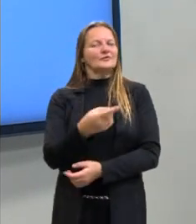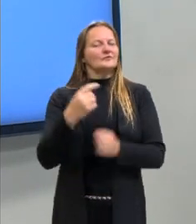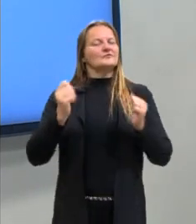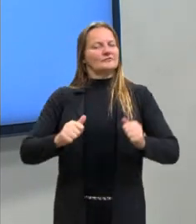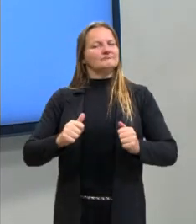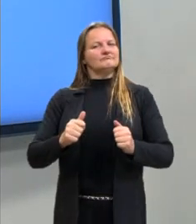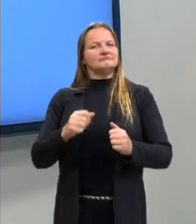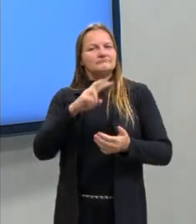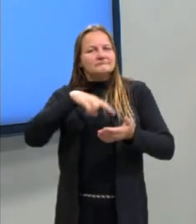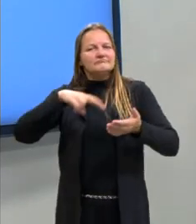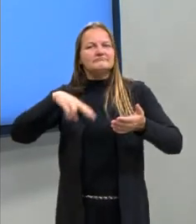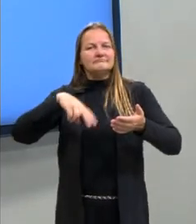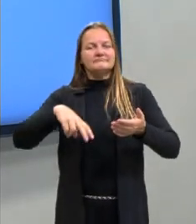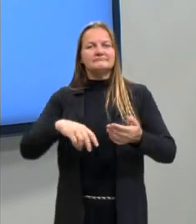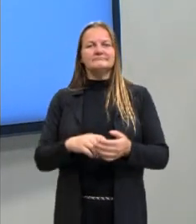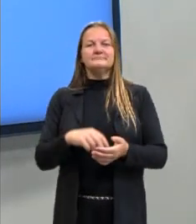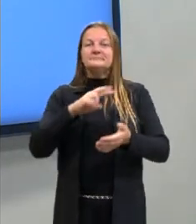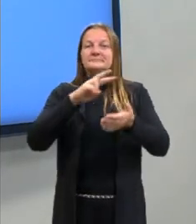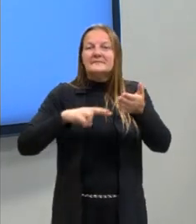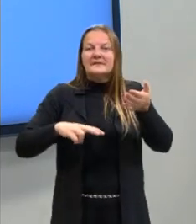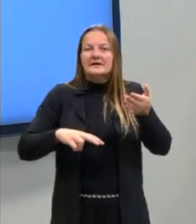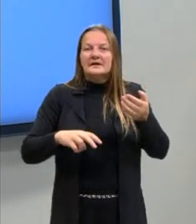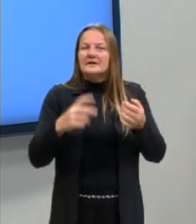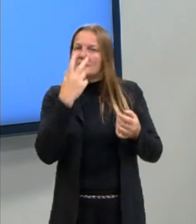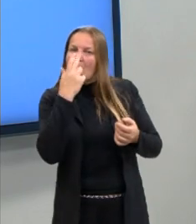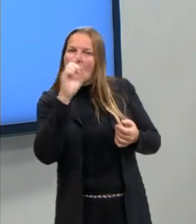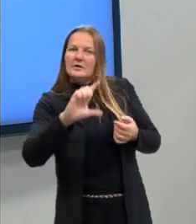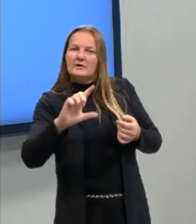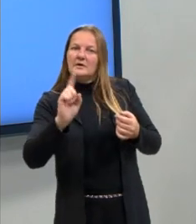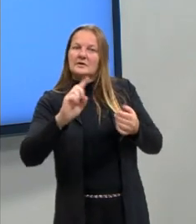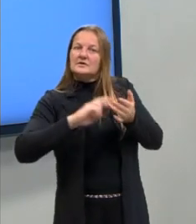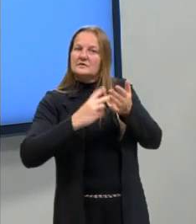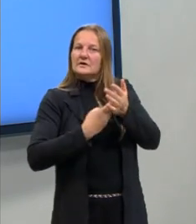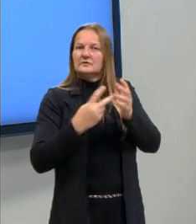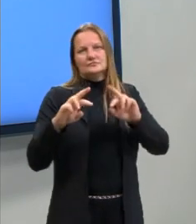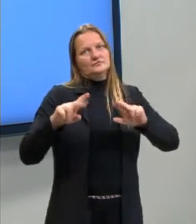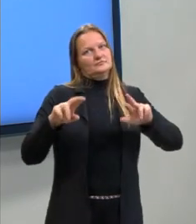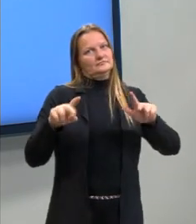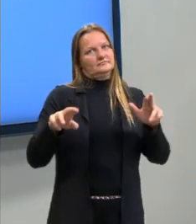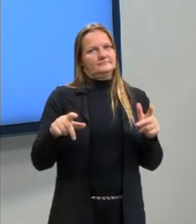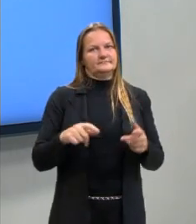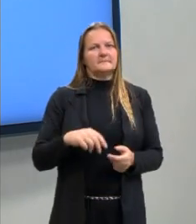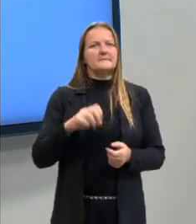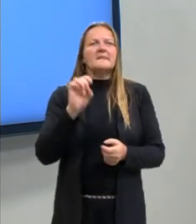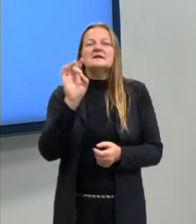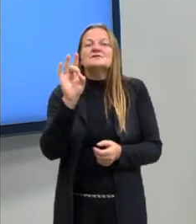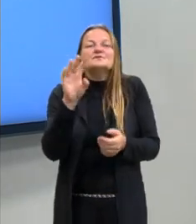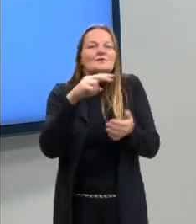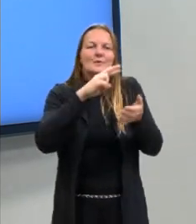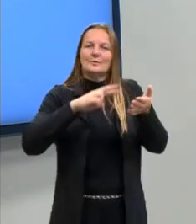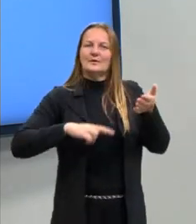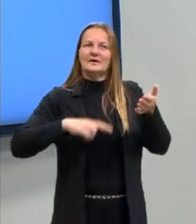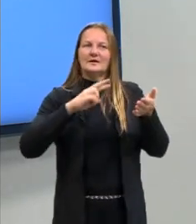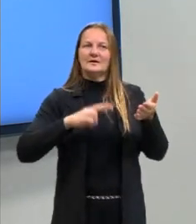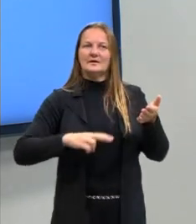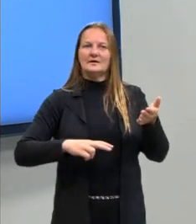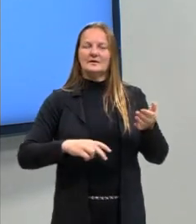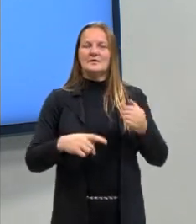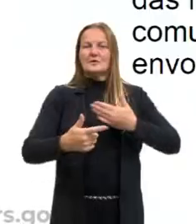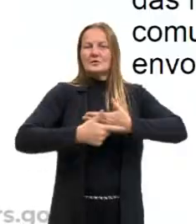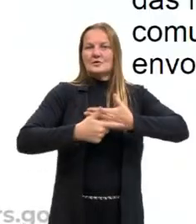logo ler é exatamente literatura Por que apenas ler não é uma